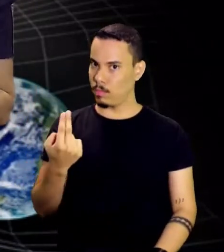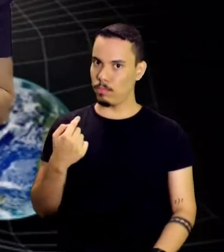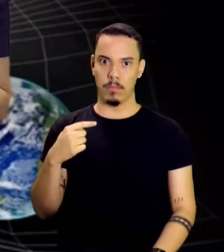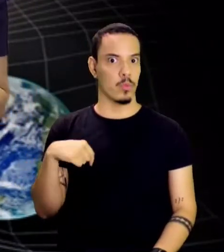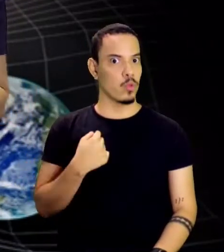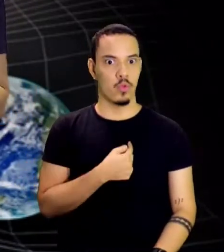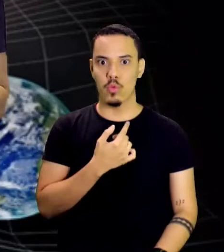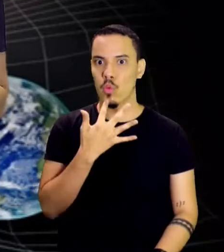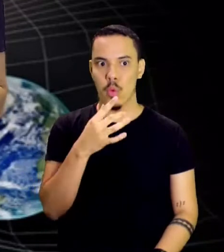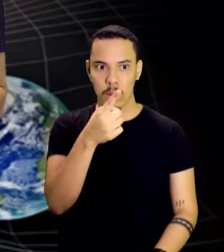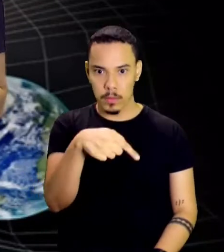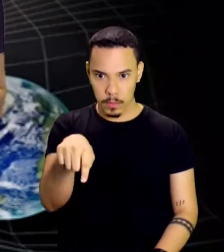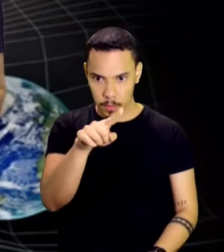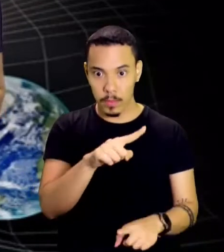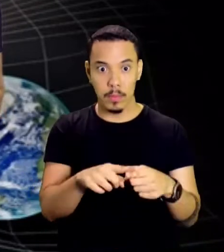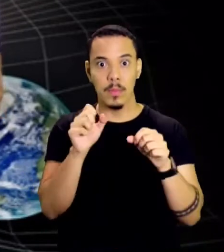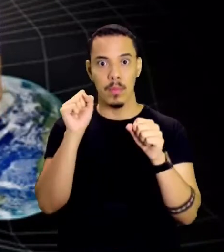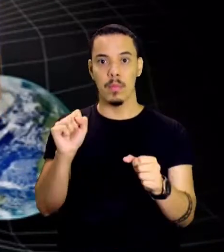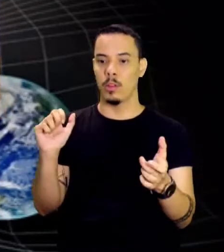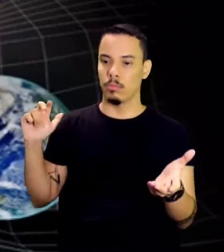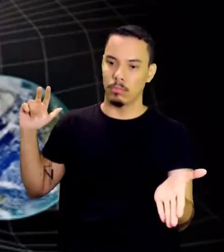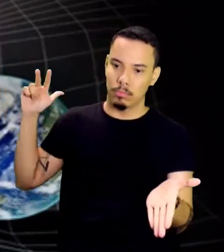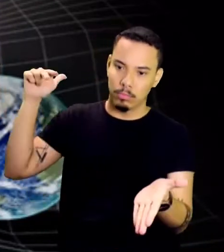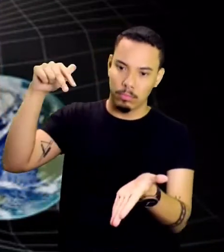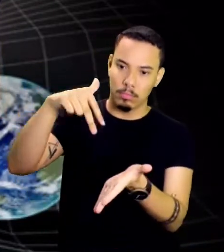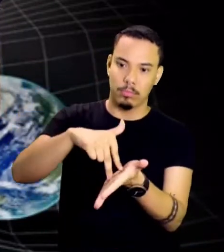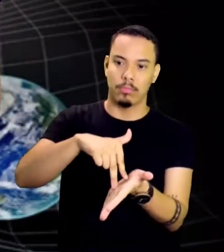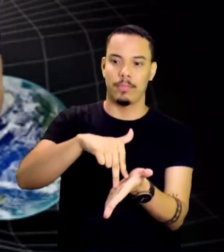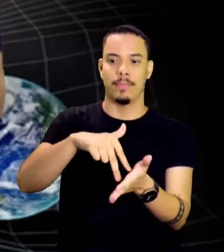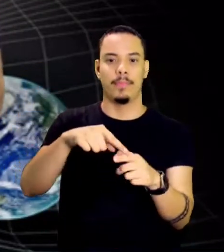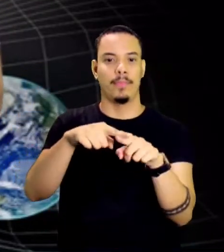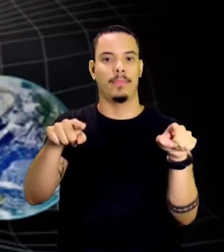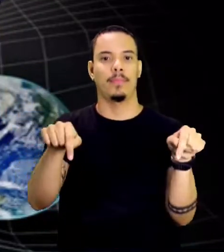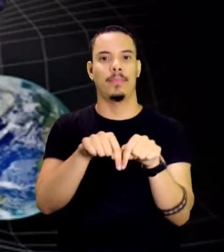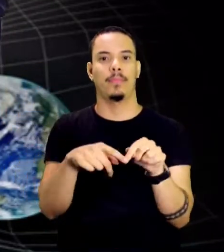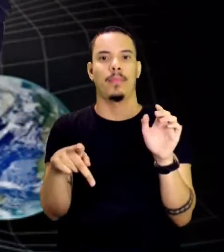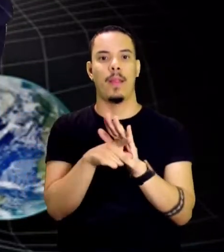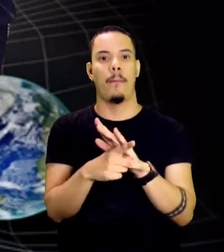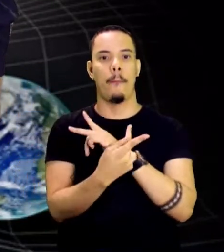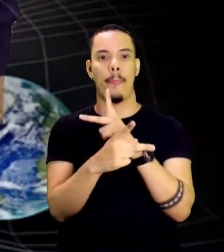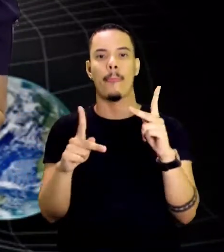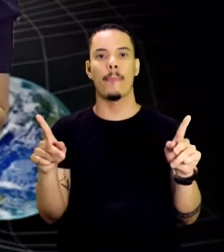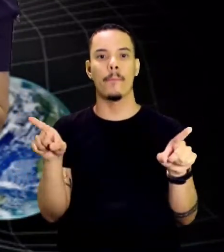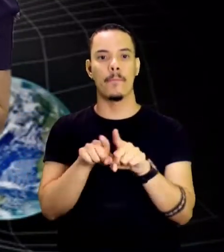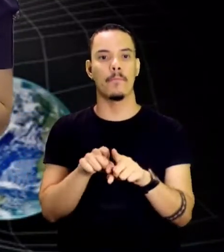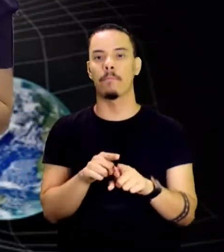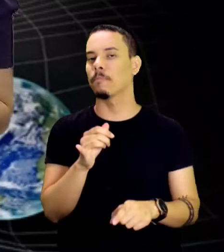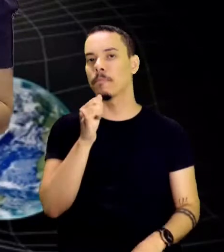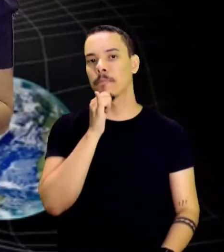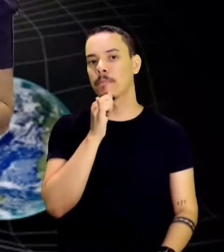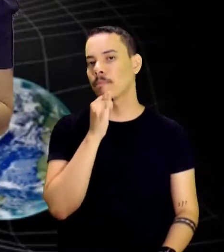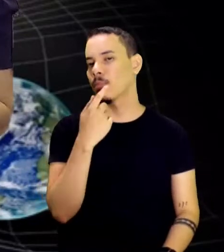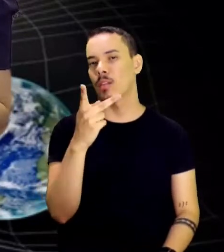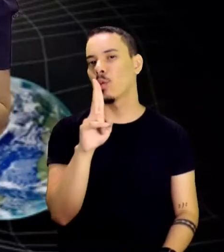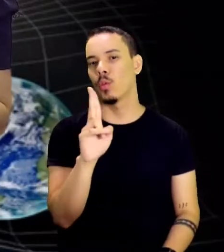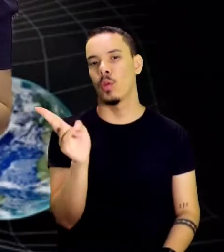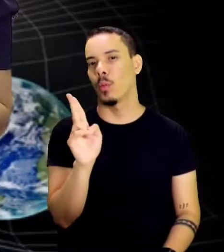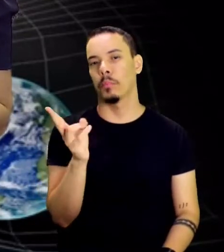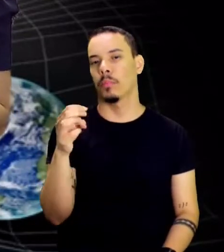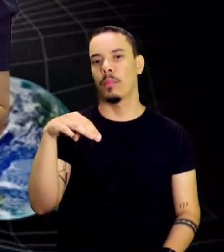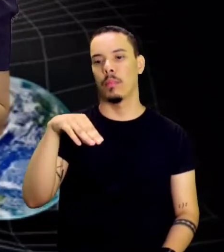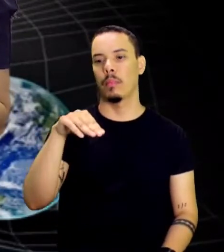nunca vimos você mas nós podemos chegar até a sua sala com essa localizada chegar até você o moço falou que seu nome seja aí